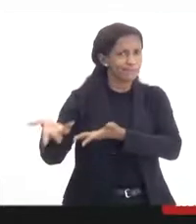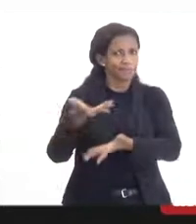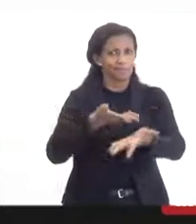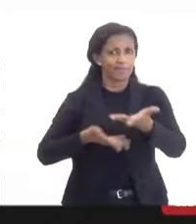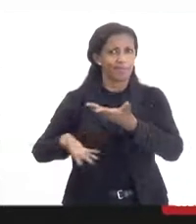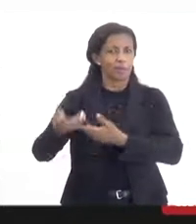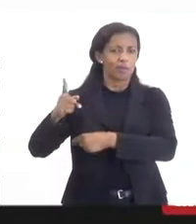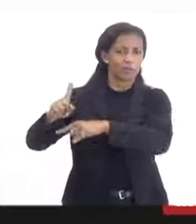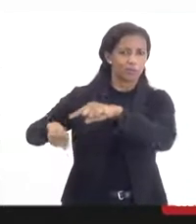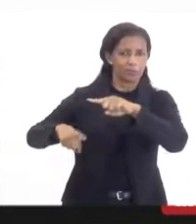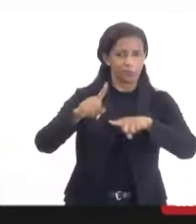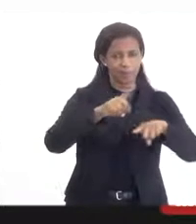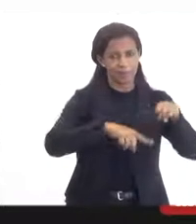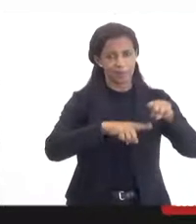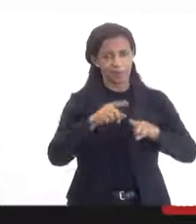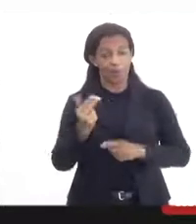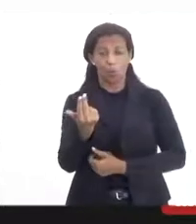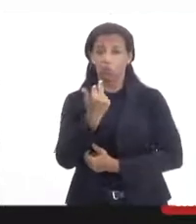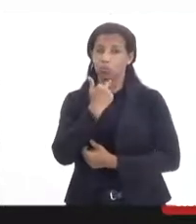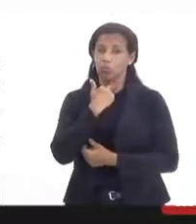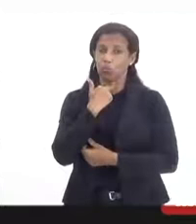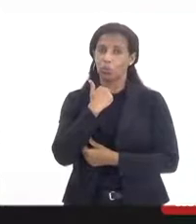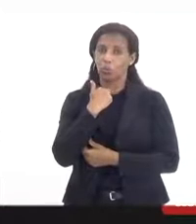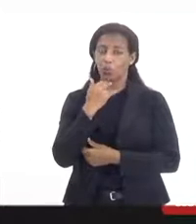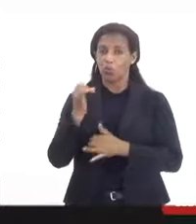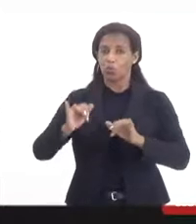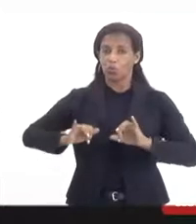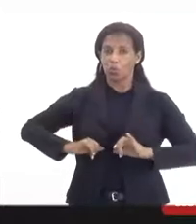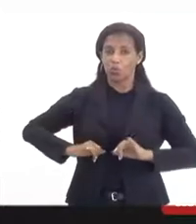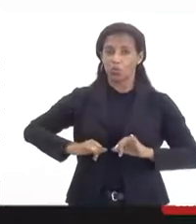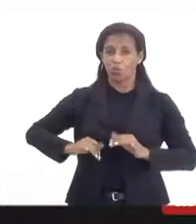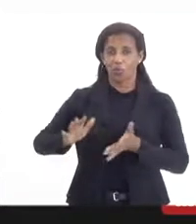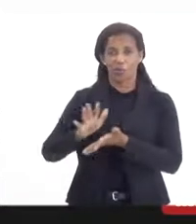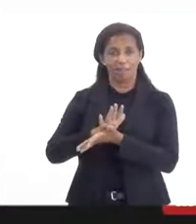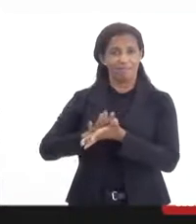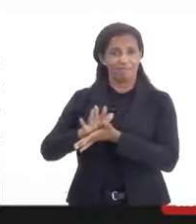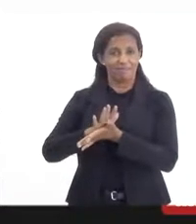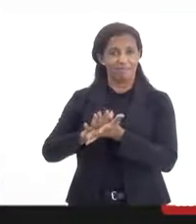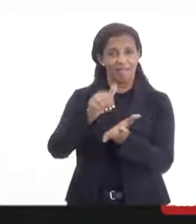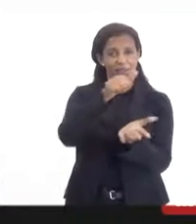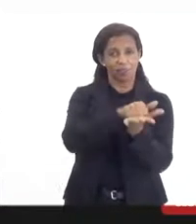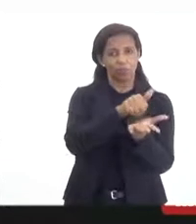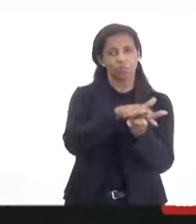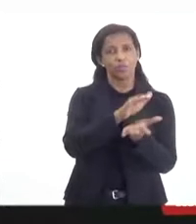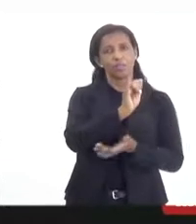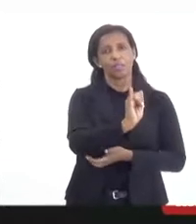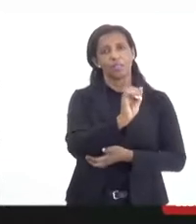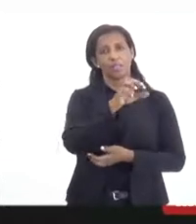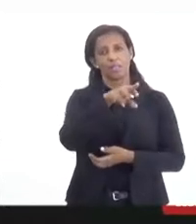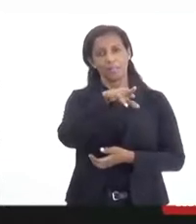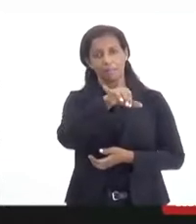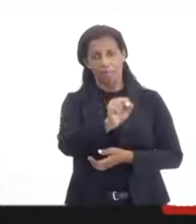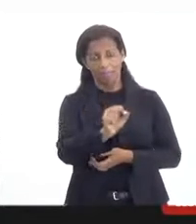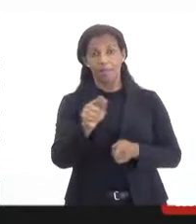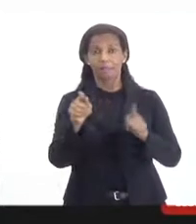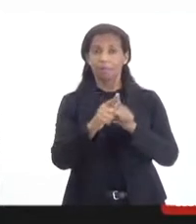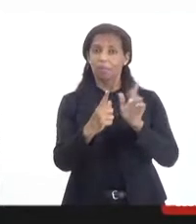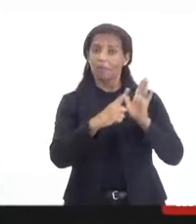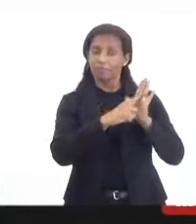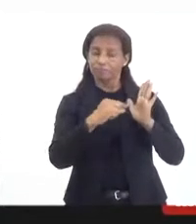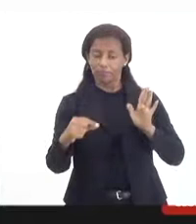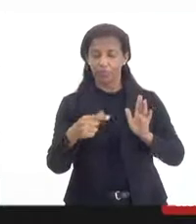estabelecimentos do mesmo titular não deve sofrer a incidência de ICMS. Temos aqui também destacado para vocês